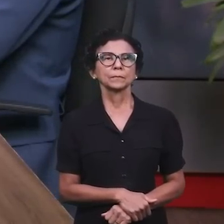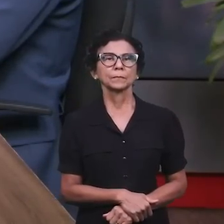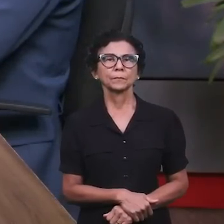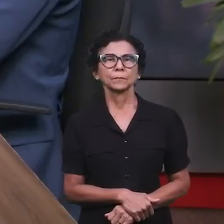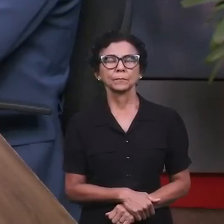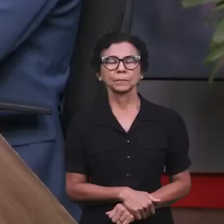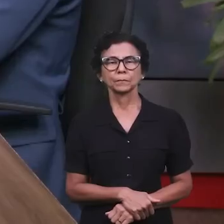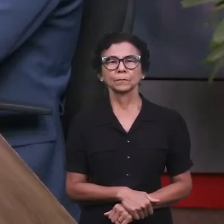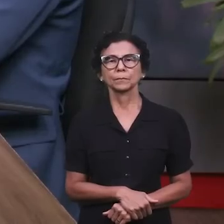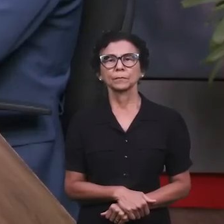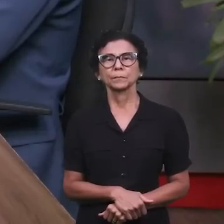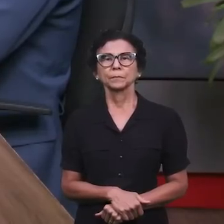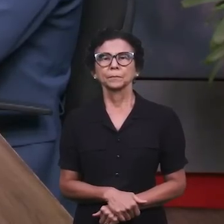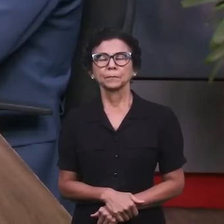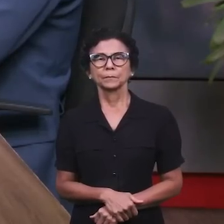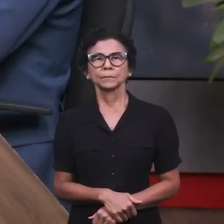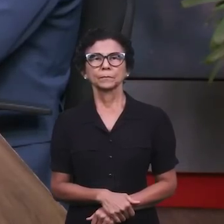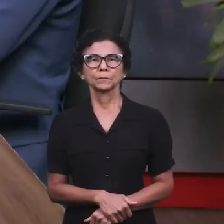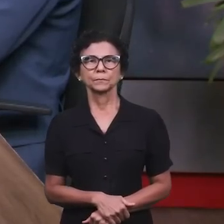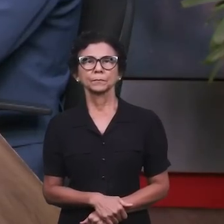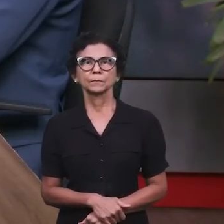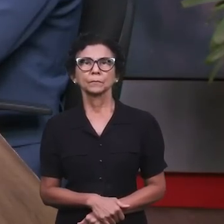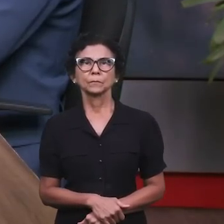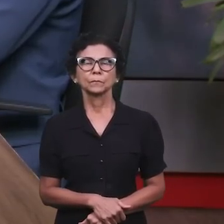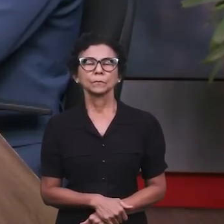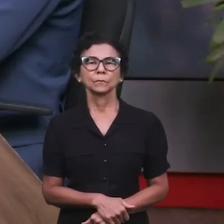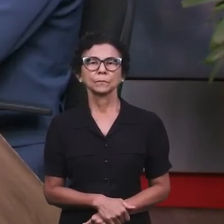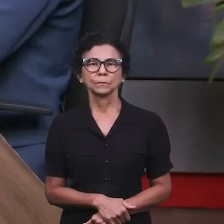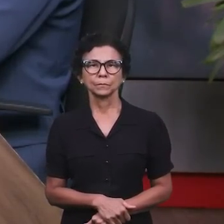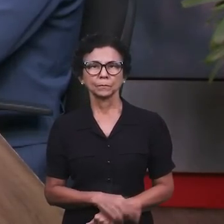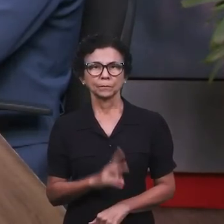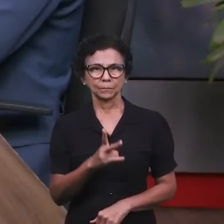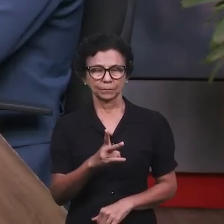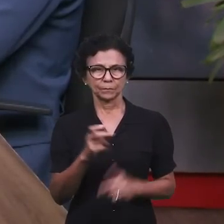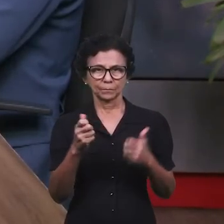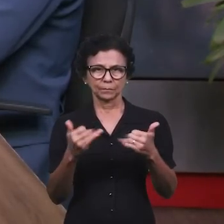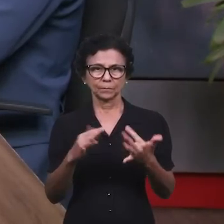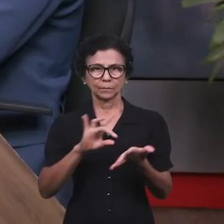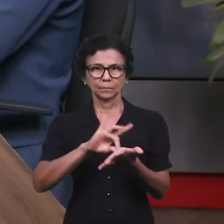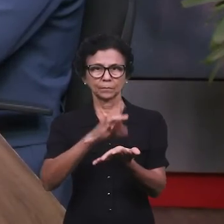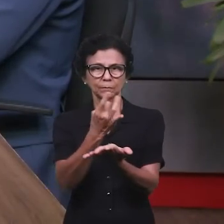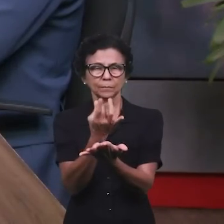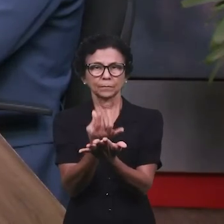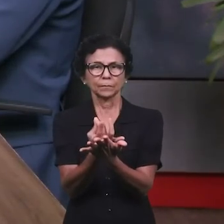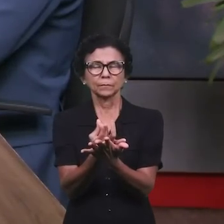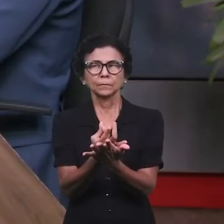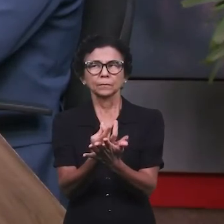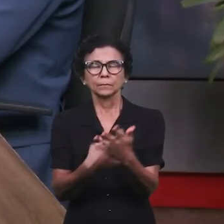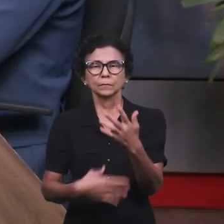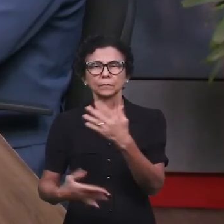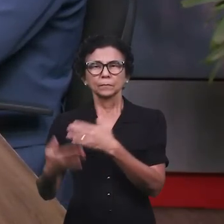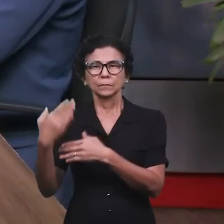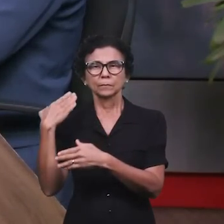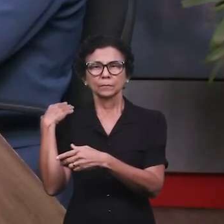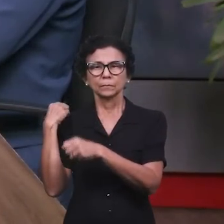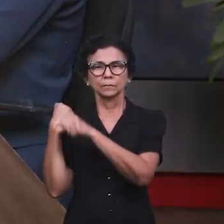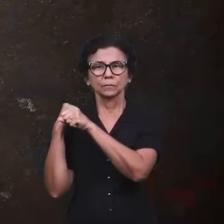dando sequência à questão das heresias, nós vemos que no ano